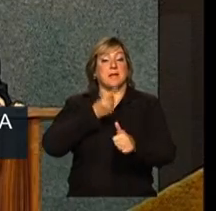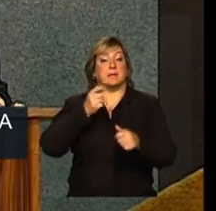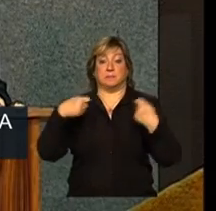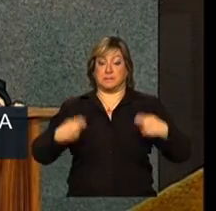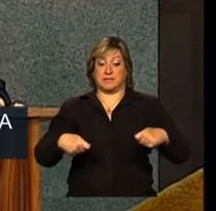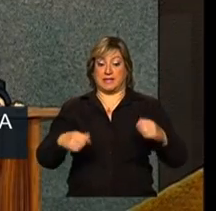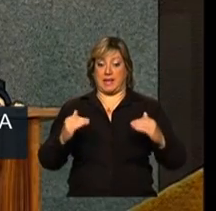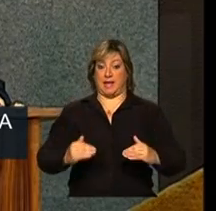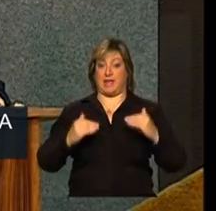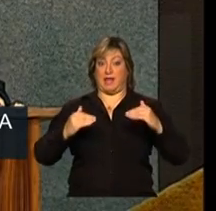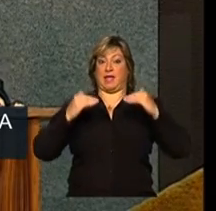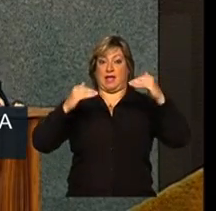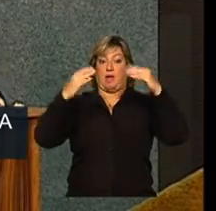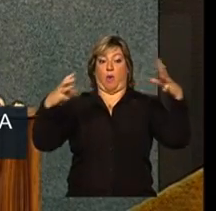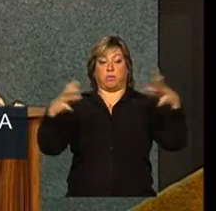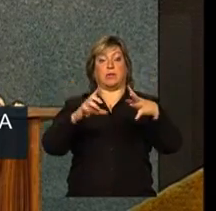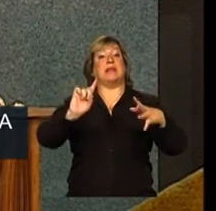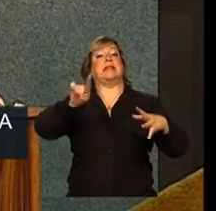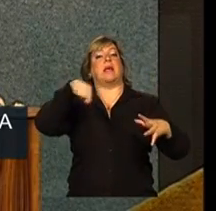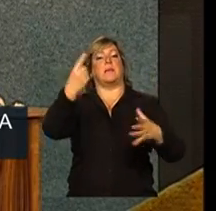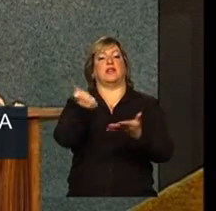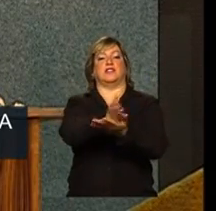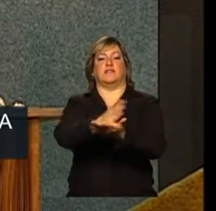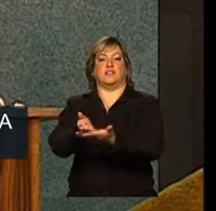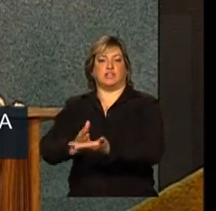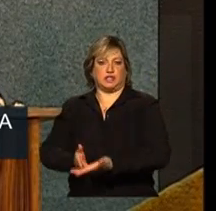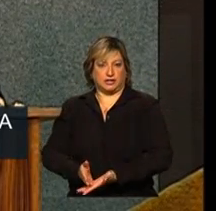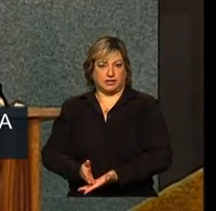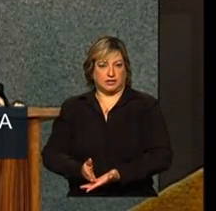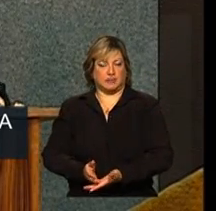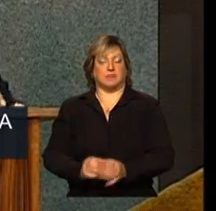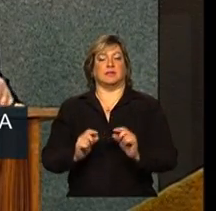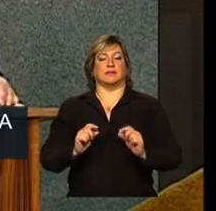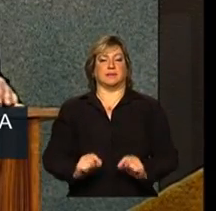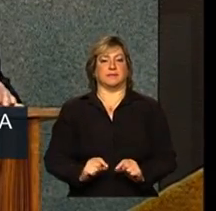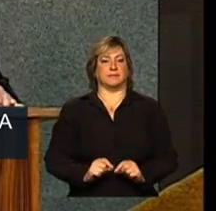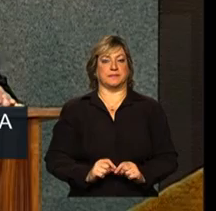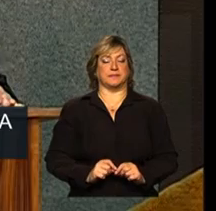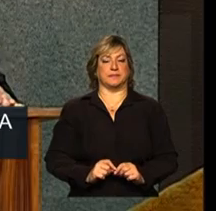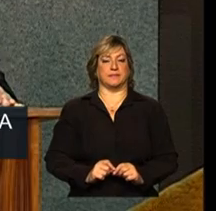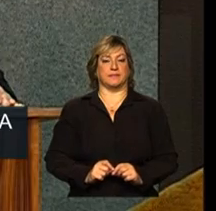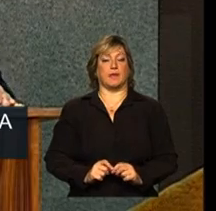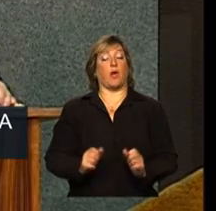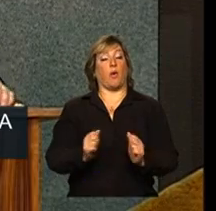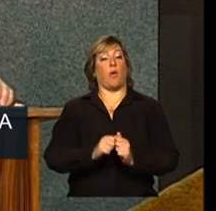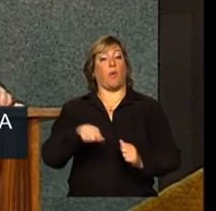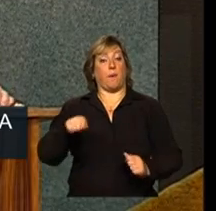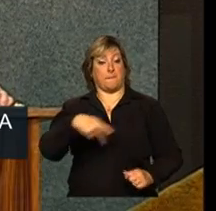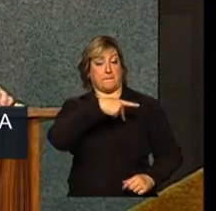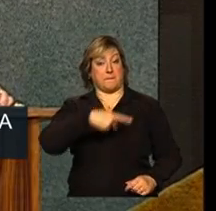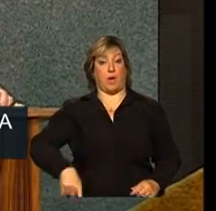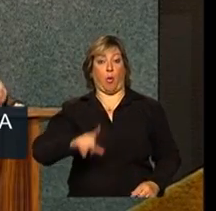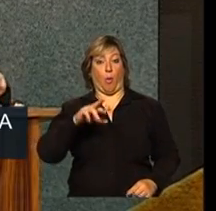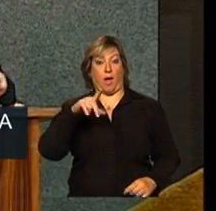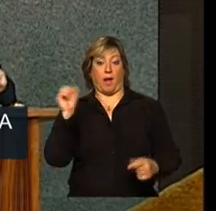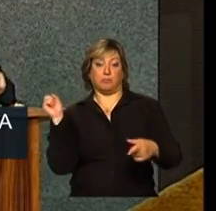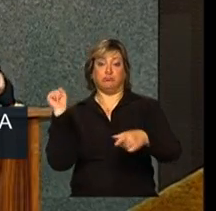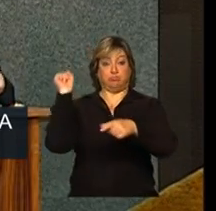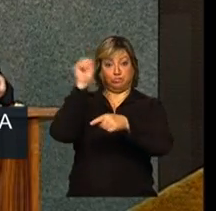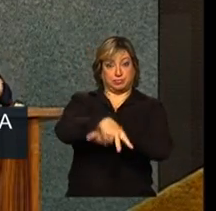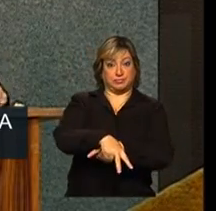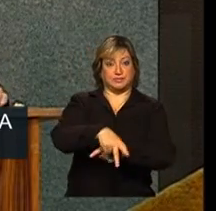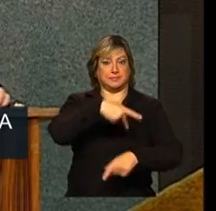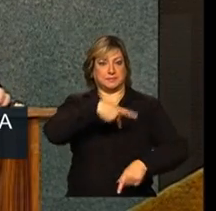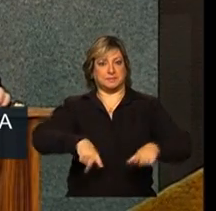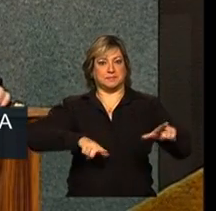preciso crescer o bolo para depois dividir. Foi com a ascensão do presidente Lula à presidência da República